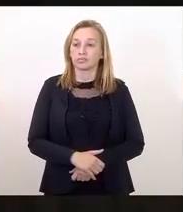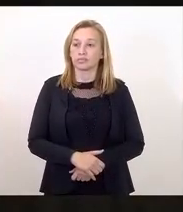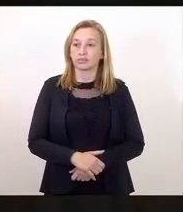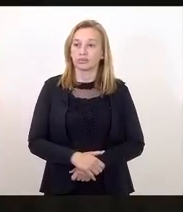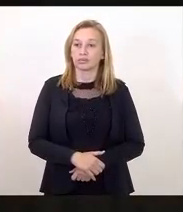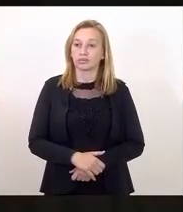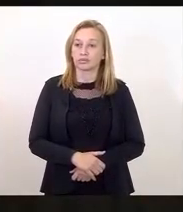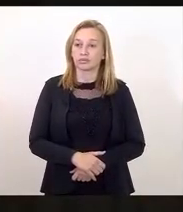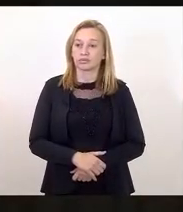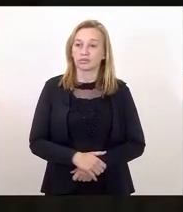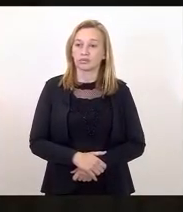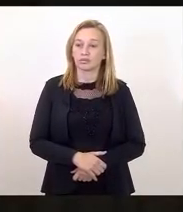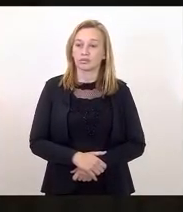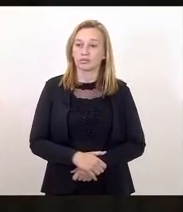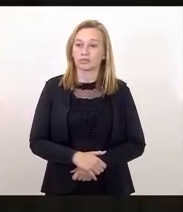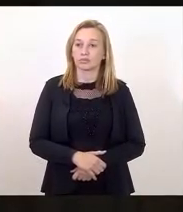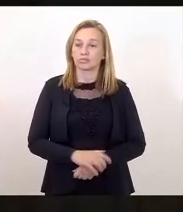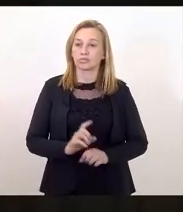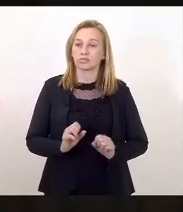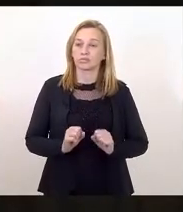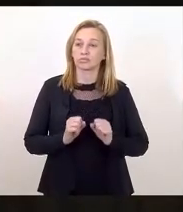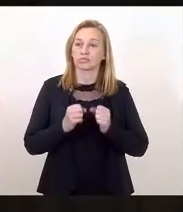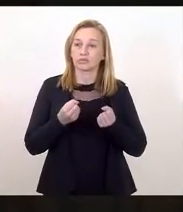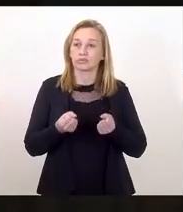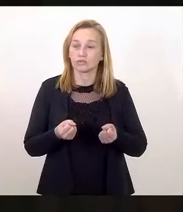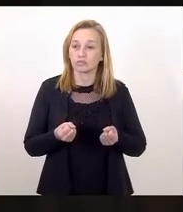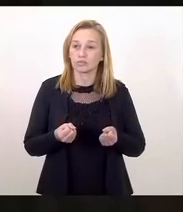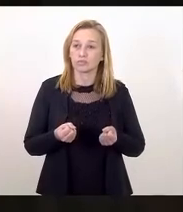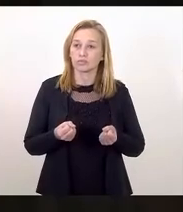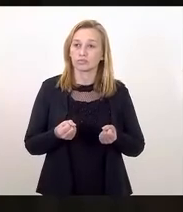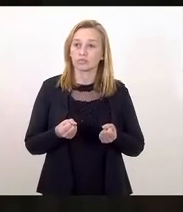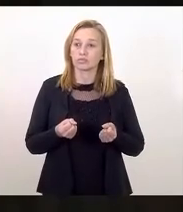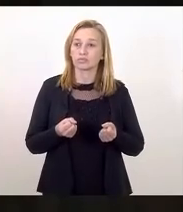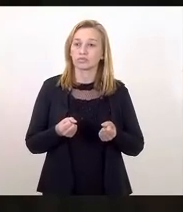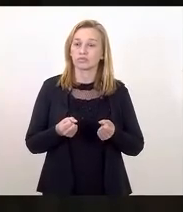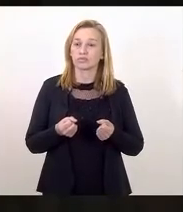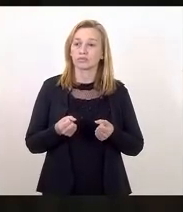Para emitir parecer pela defesa do consumidor, deputado Fábio Silva.